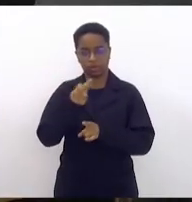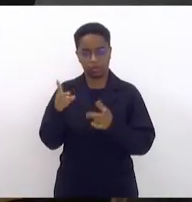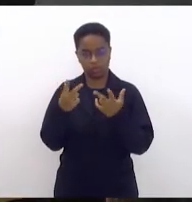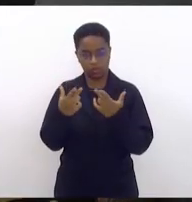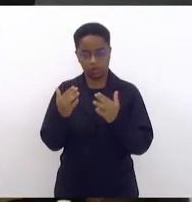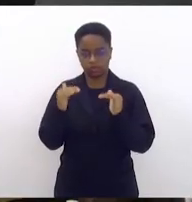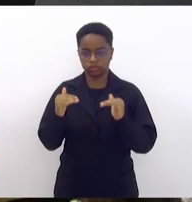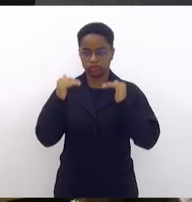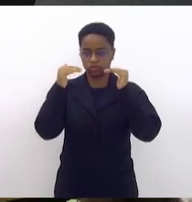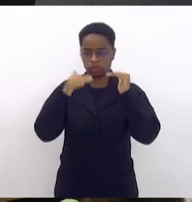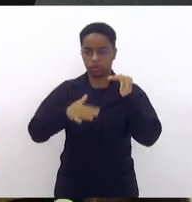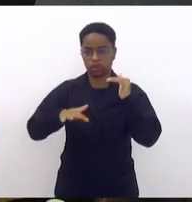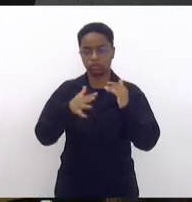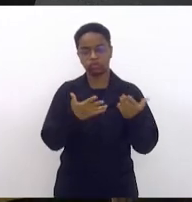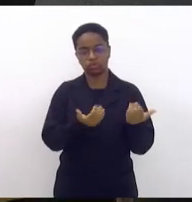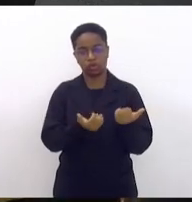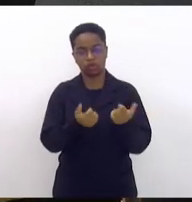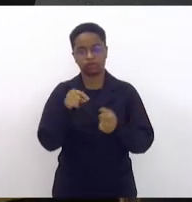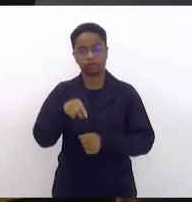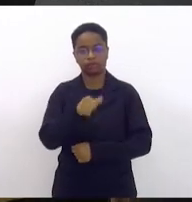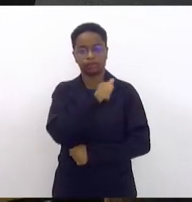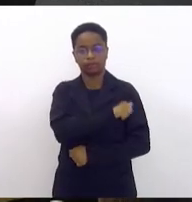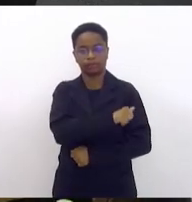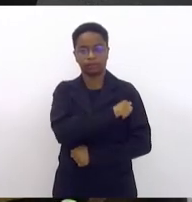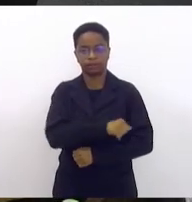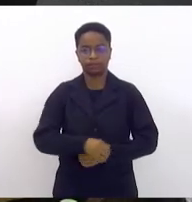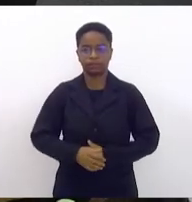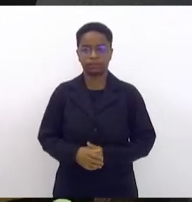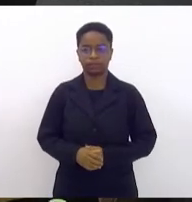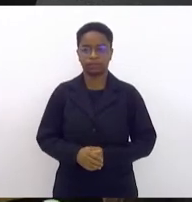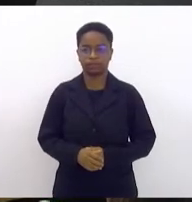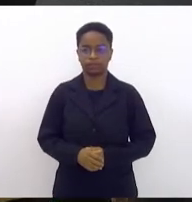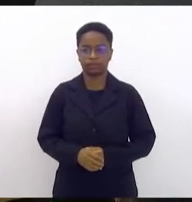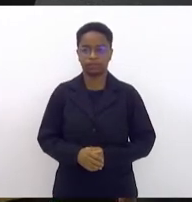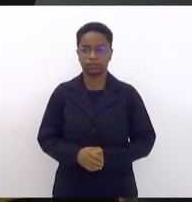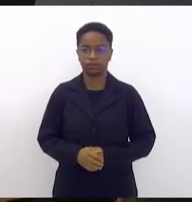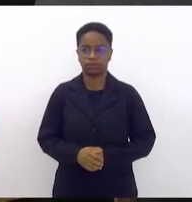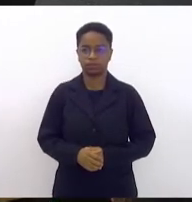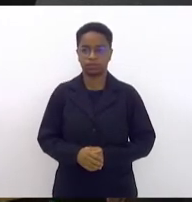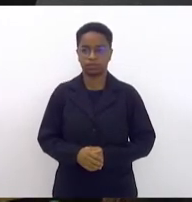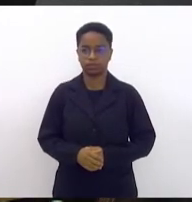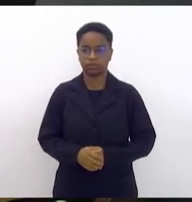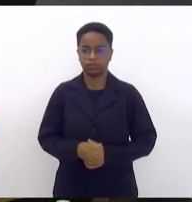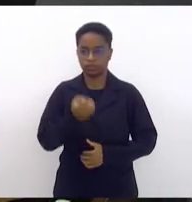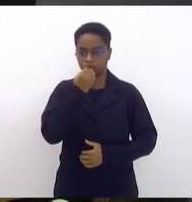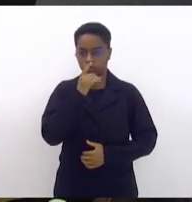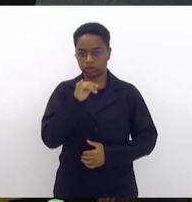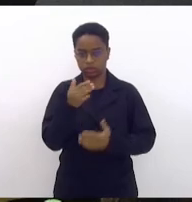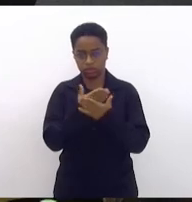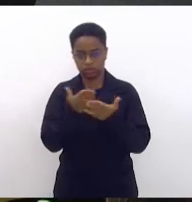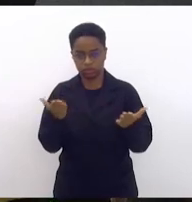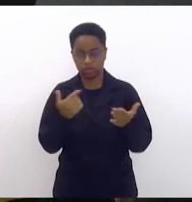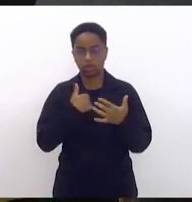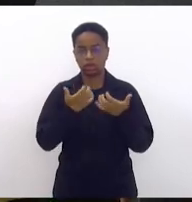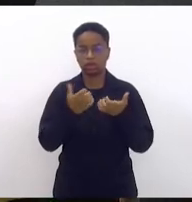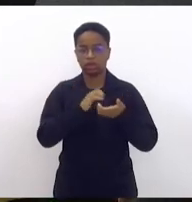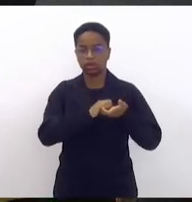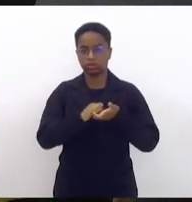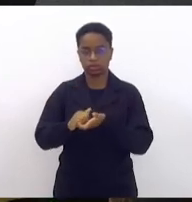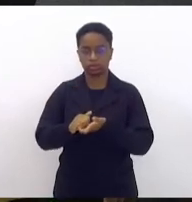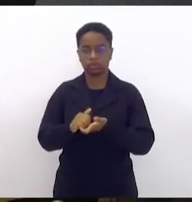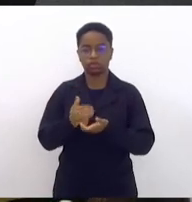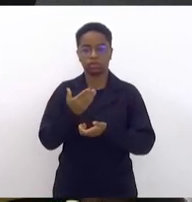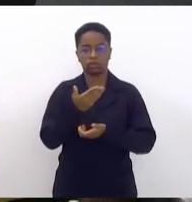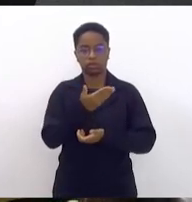superintendente de juventude do Estado do Rio de Janeiro por favor Luan Bom dia a todos gostaria de saudar o presidente presente da mesa Deputado